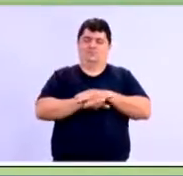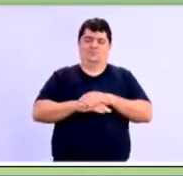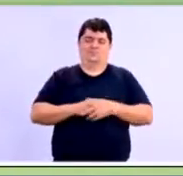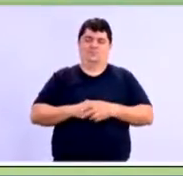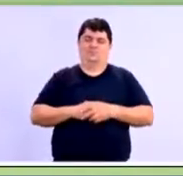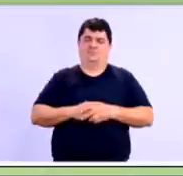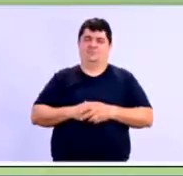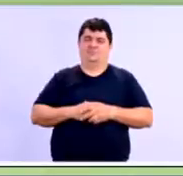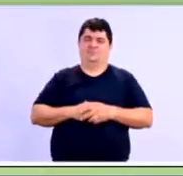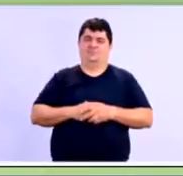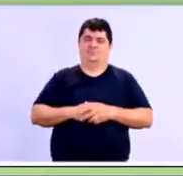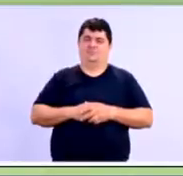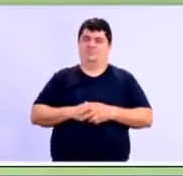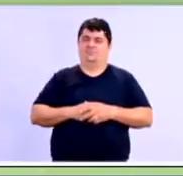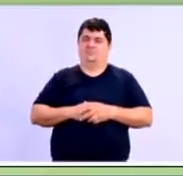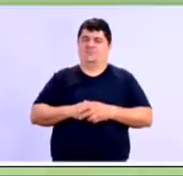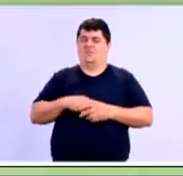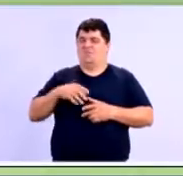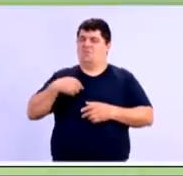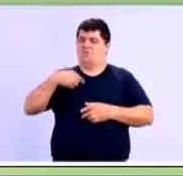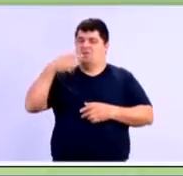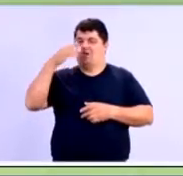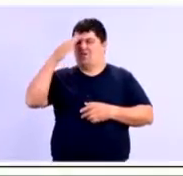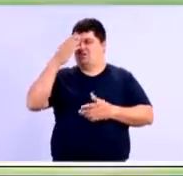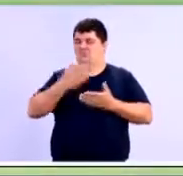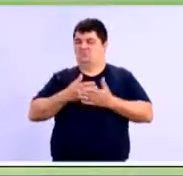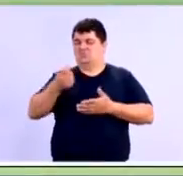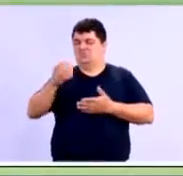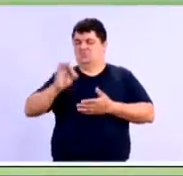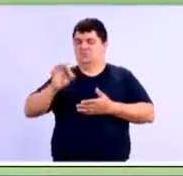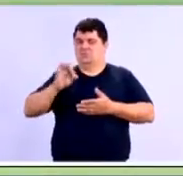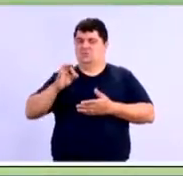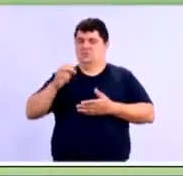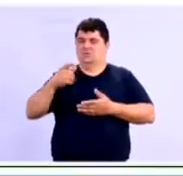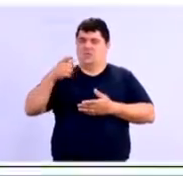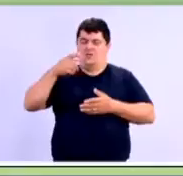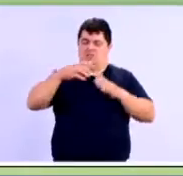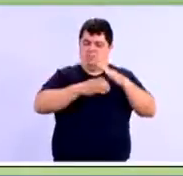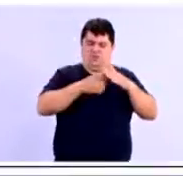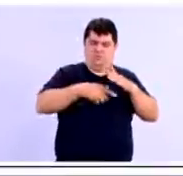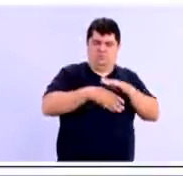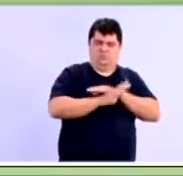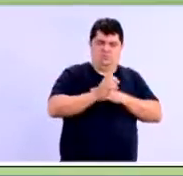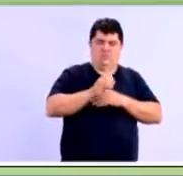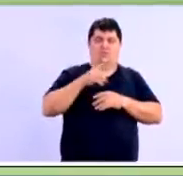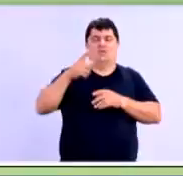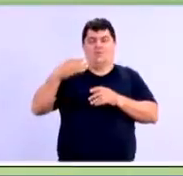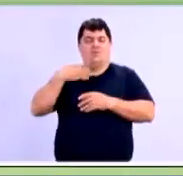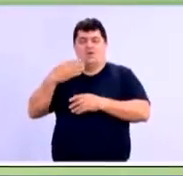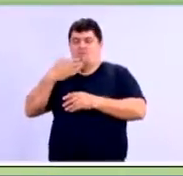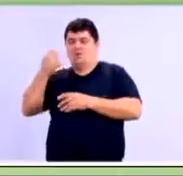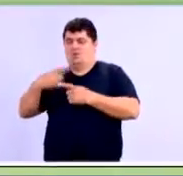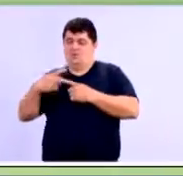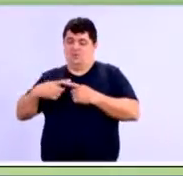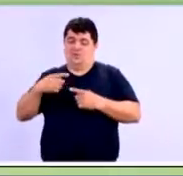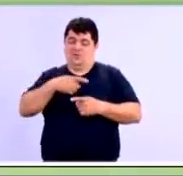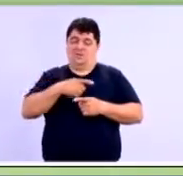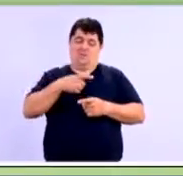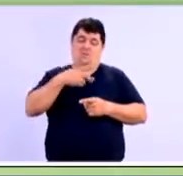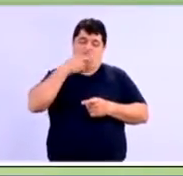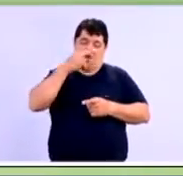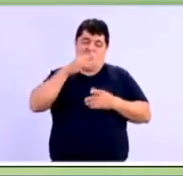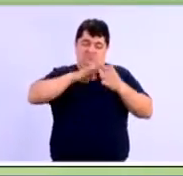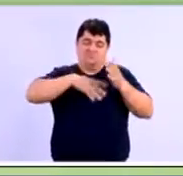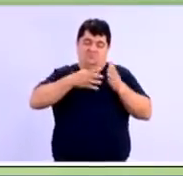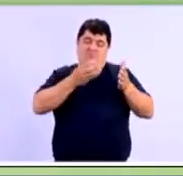dinheiro, nem sei como é que é isso. Mas deve estar uns 6%. Correto? Então eu não investiria nessa empresa. A mesma coisa, o capital investido dele, na verdade, é porque